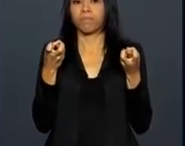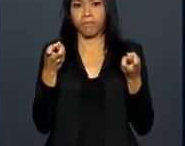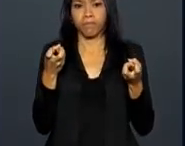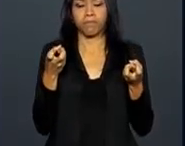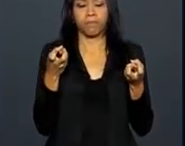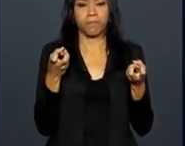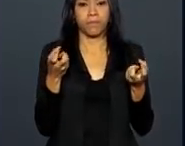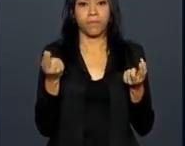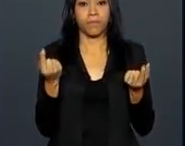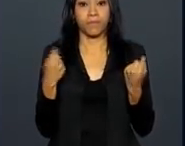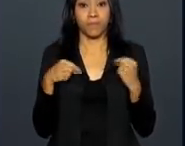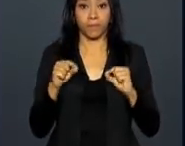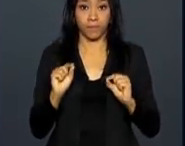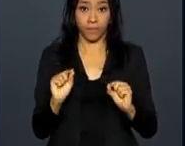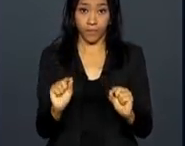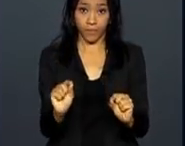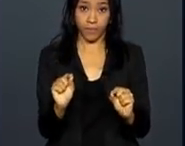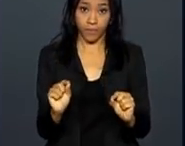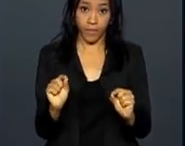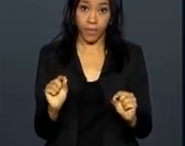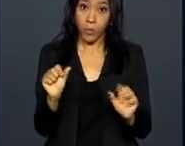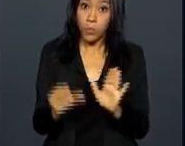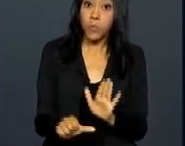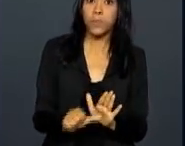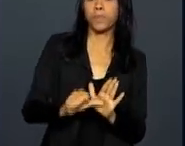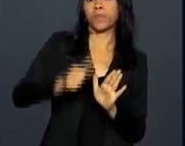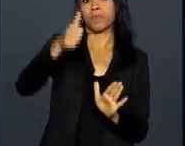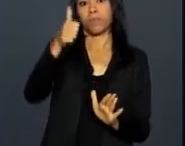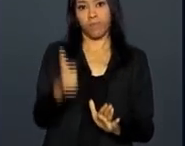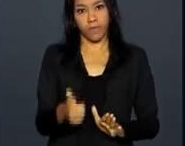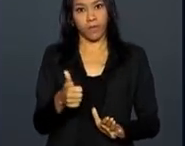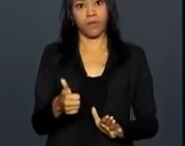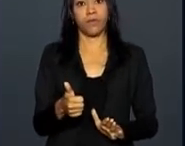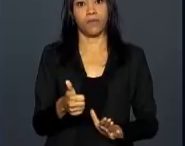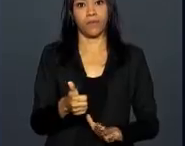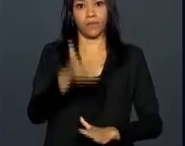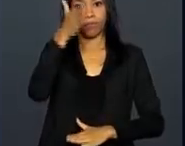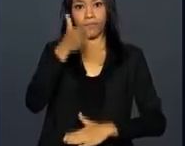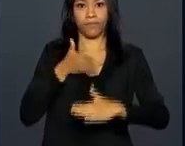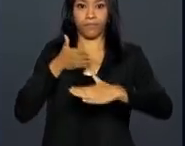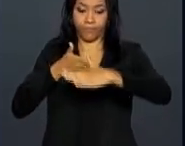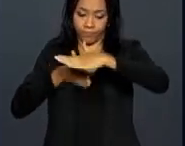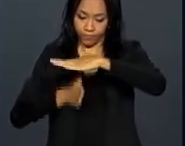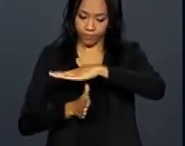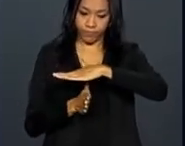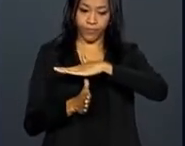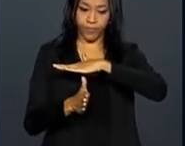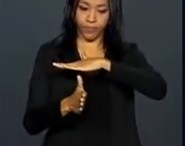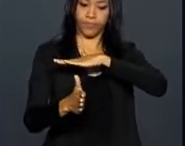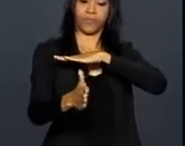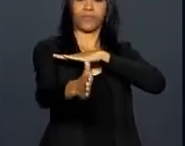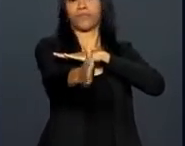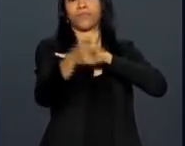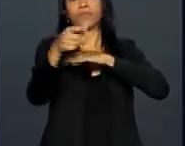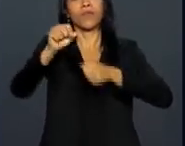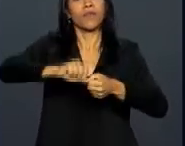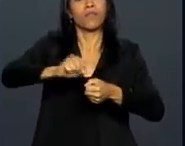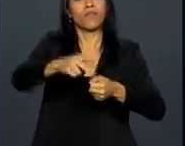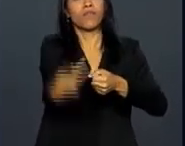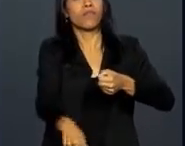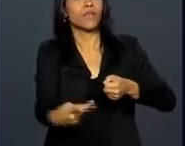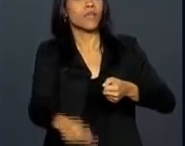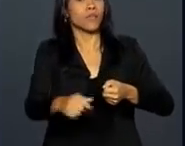forma o primeiro submarino de fabricação nacional, o